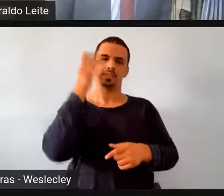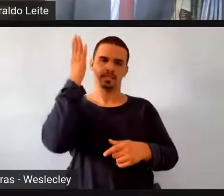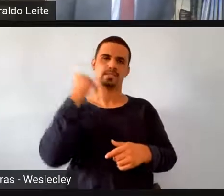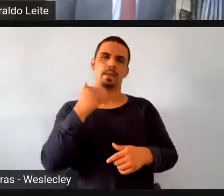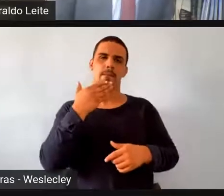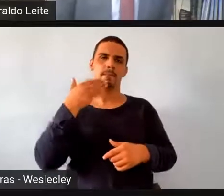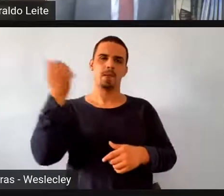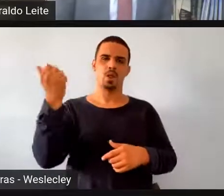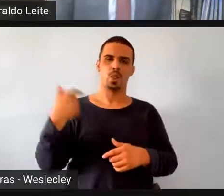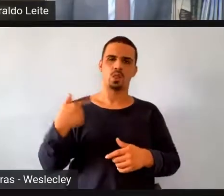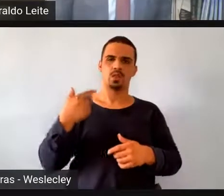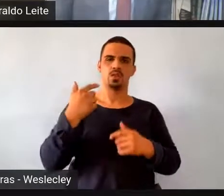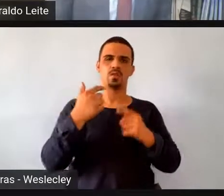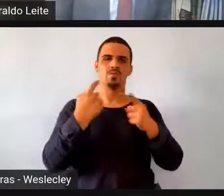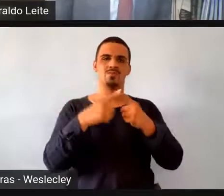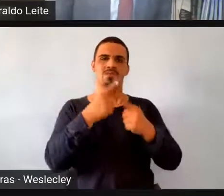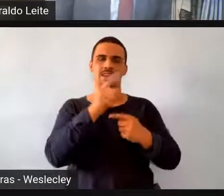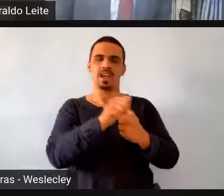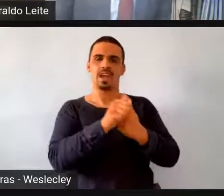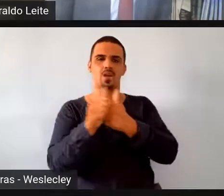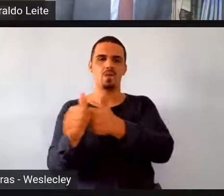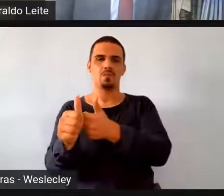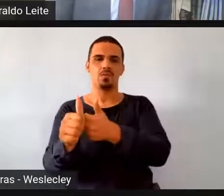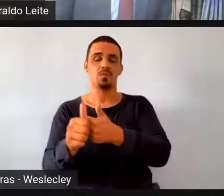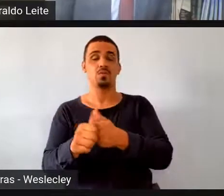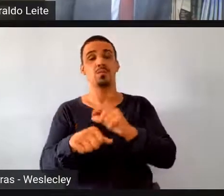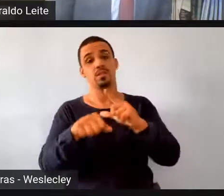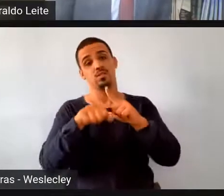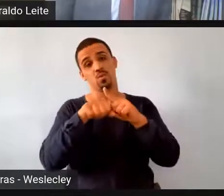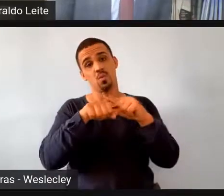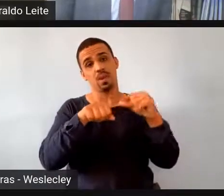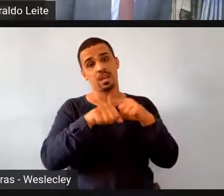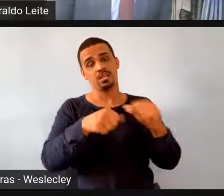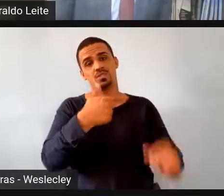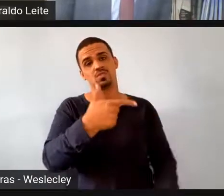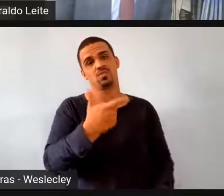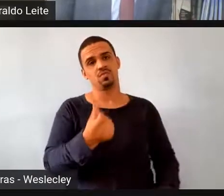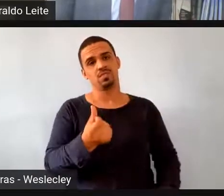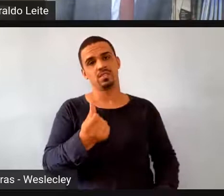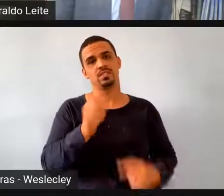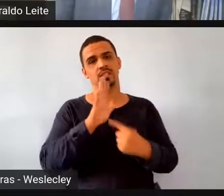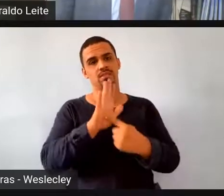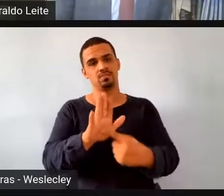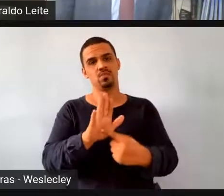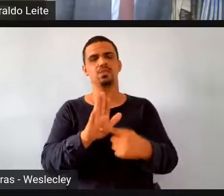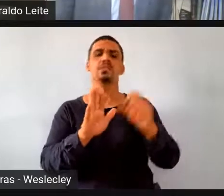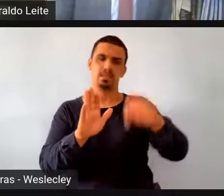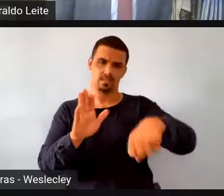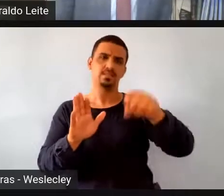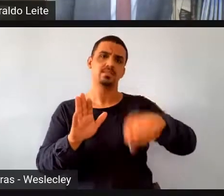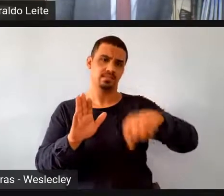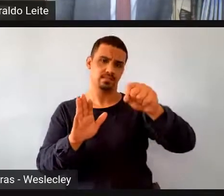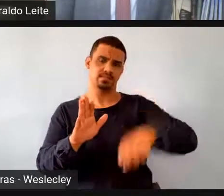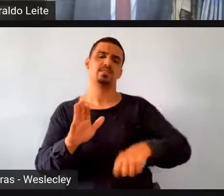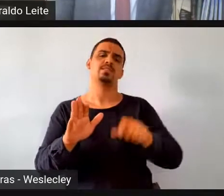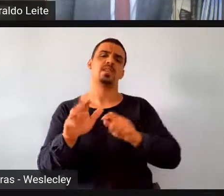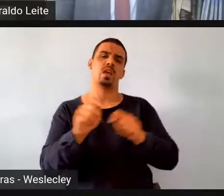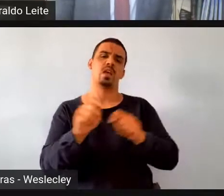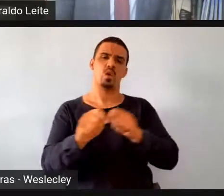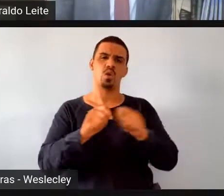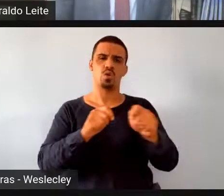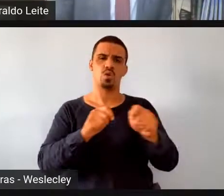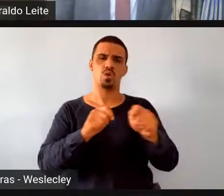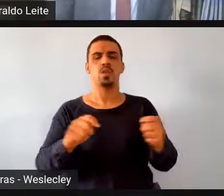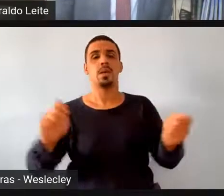a regulação nesse momento, mas sim, o artigo 26 da resolução indica que sim, há uma série de controles. Claro, é sempre